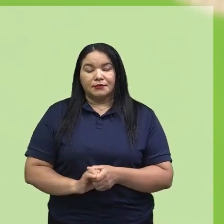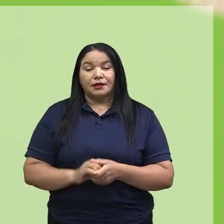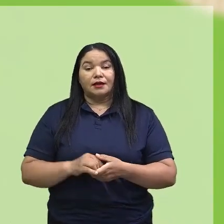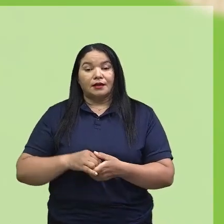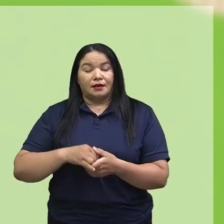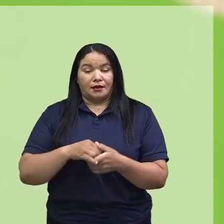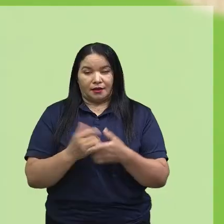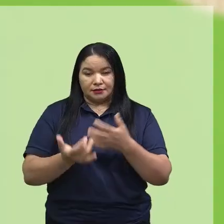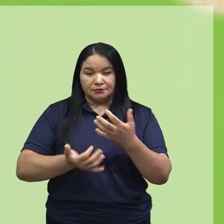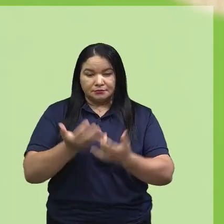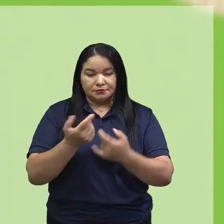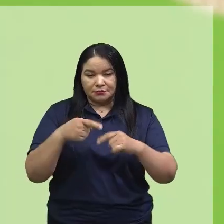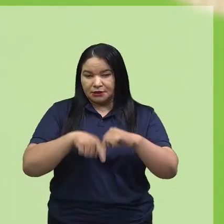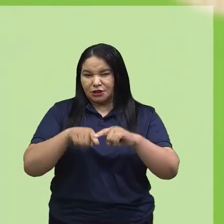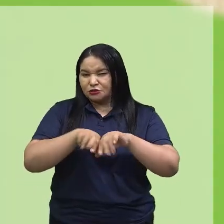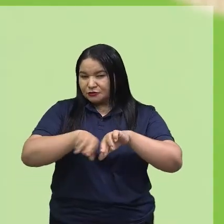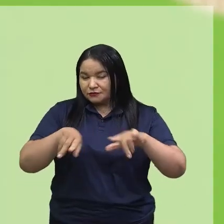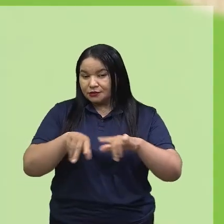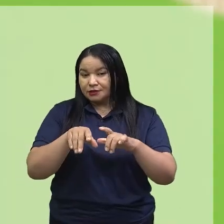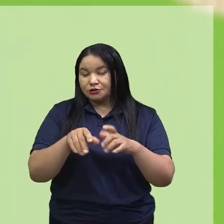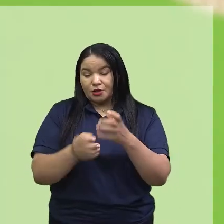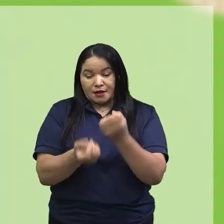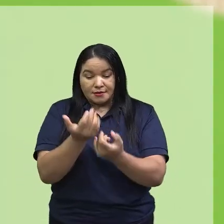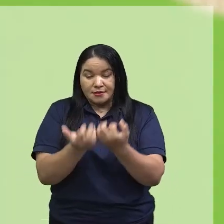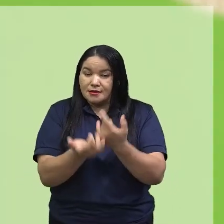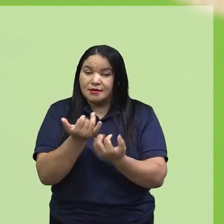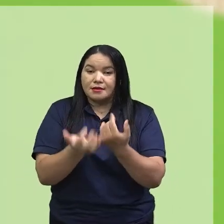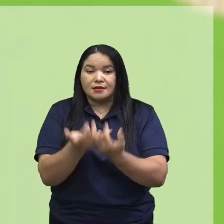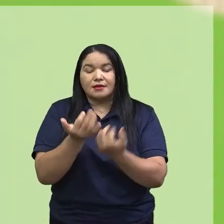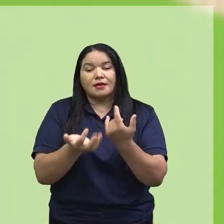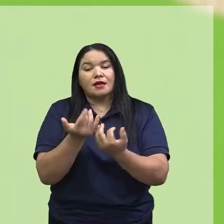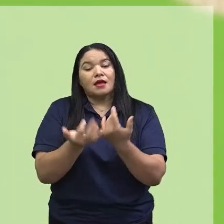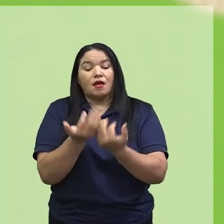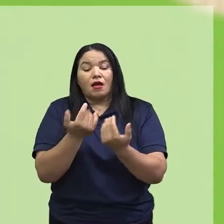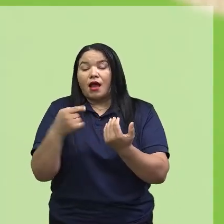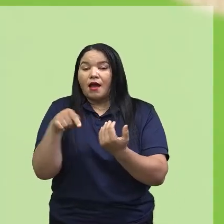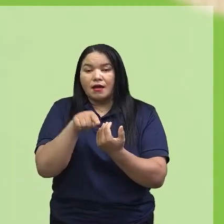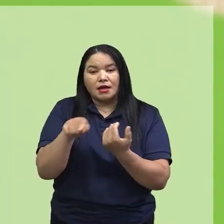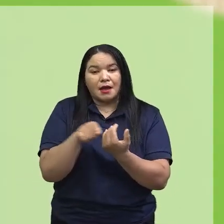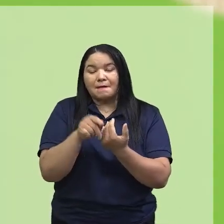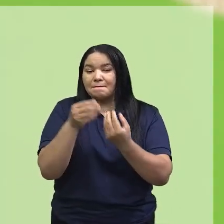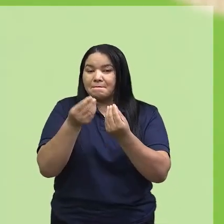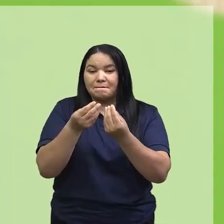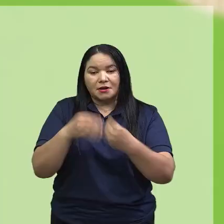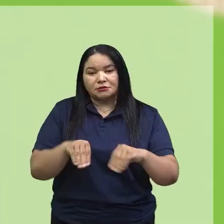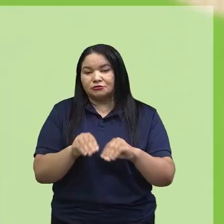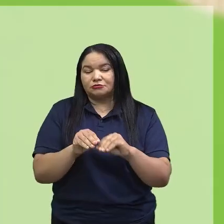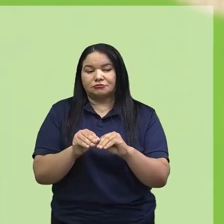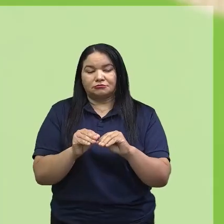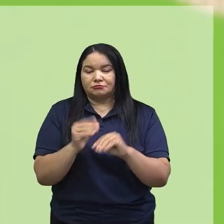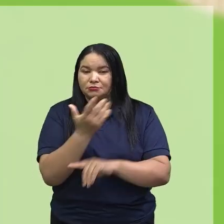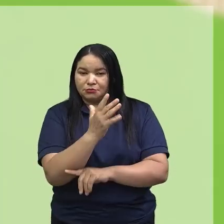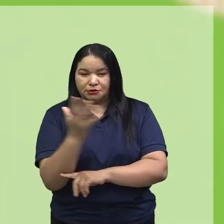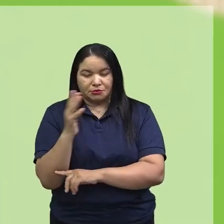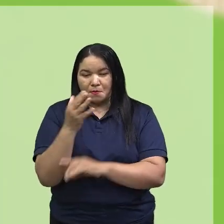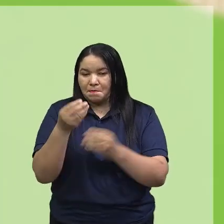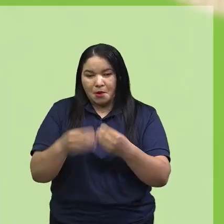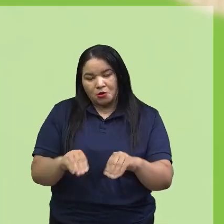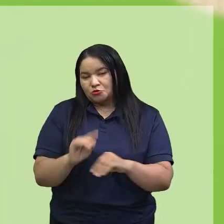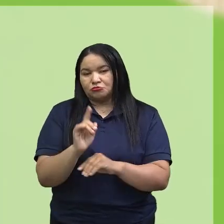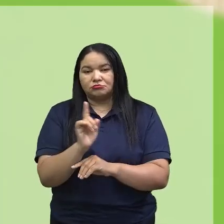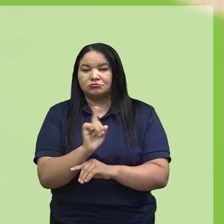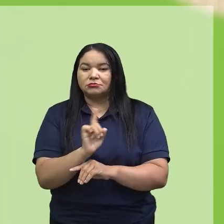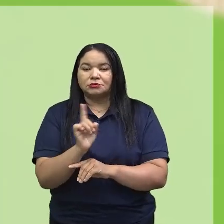queimar esses dejetos, a queima desses dejetos não prejudica tanto o meio ambiente como prejudica,